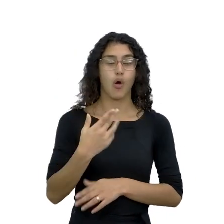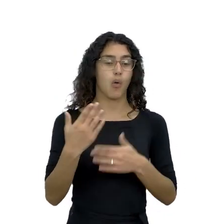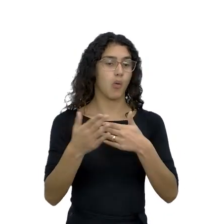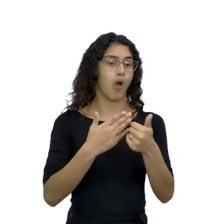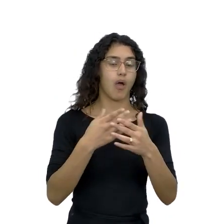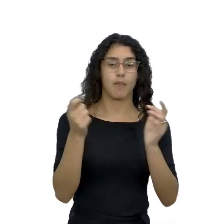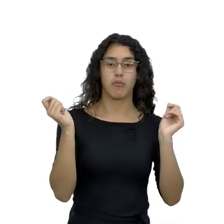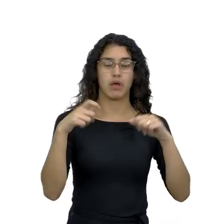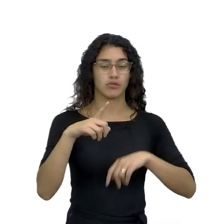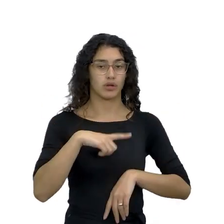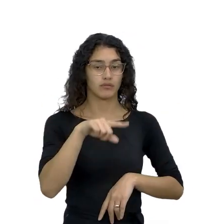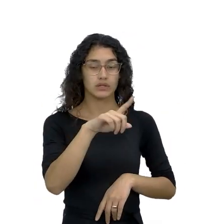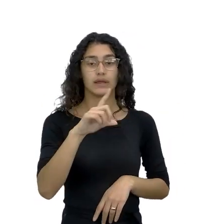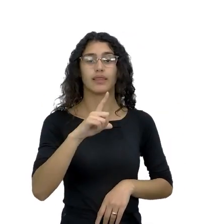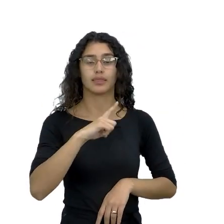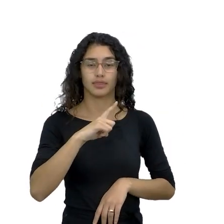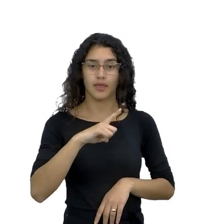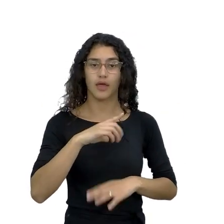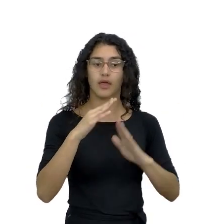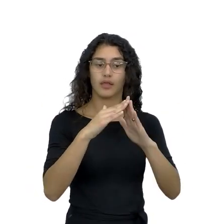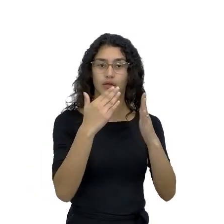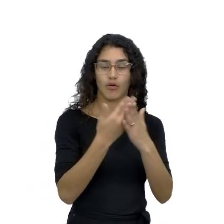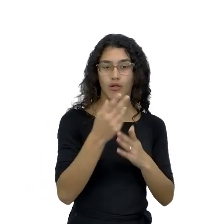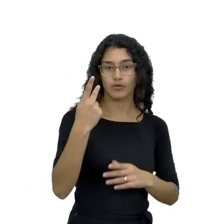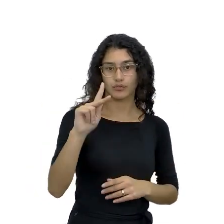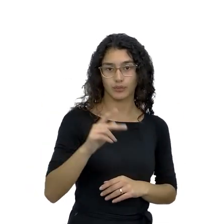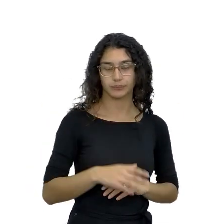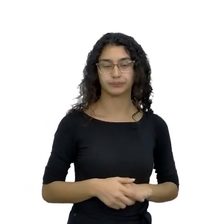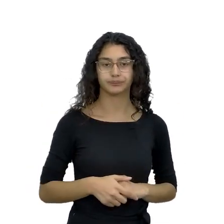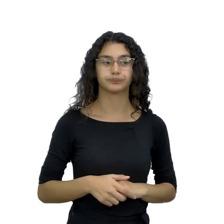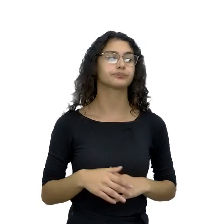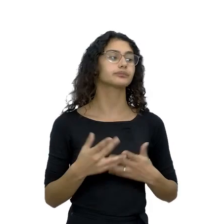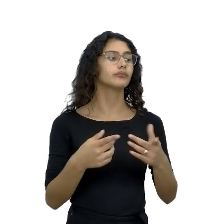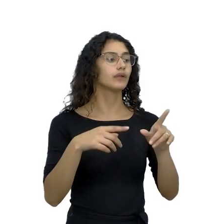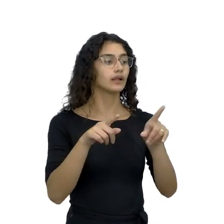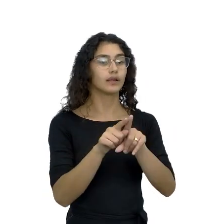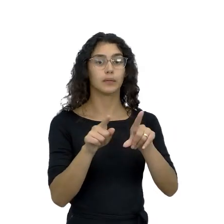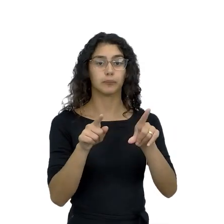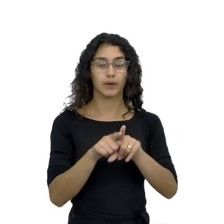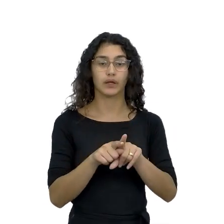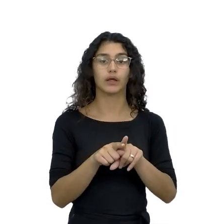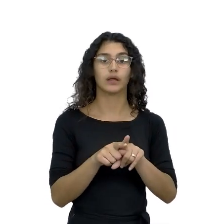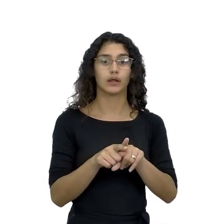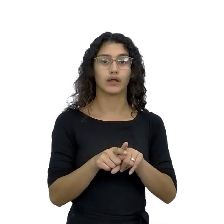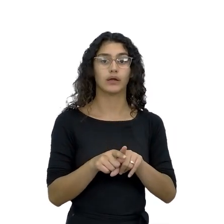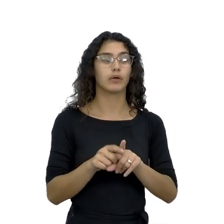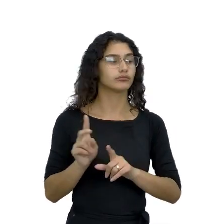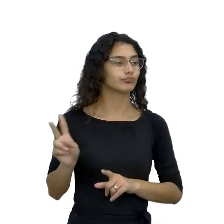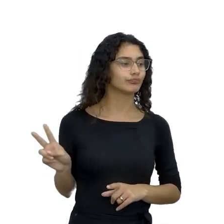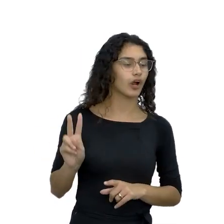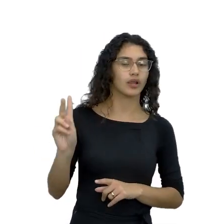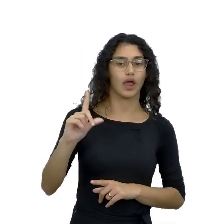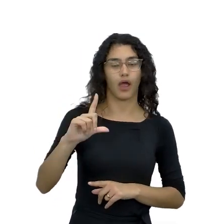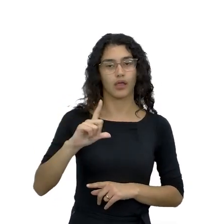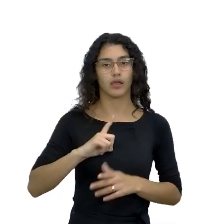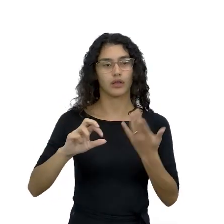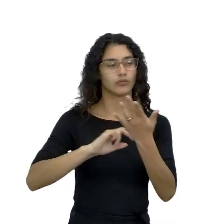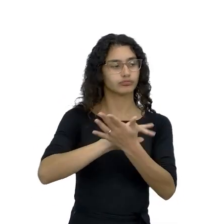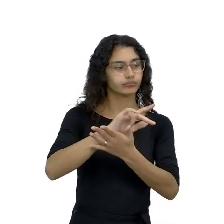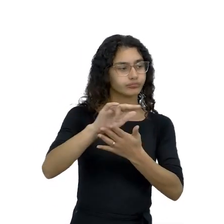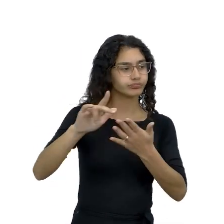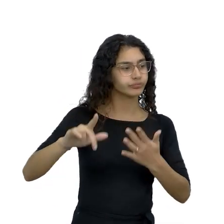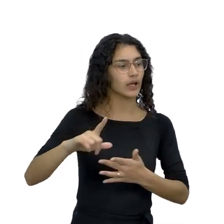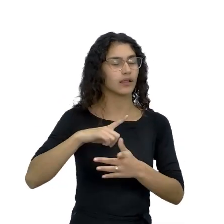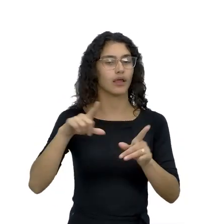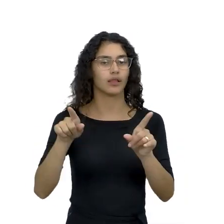qualquer possibilidade que você tenha aí na sua escola. E puxando para a valorização da